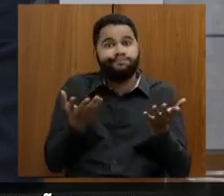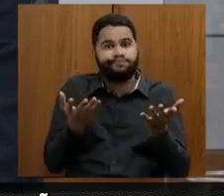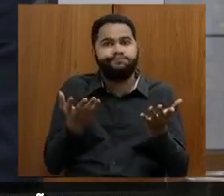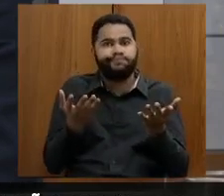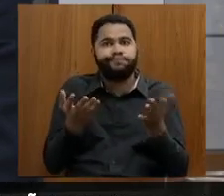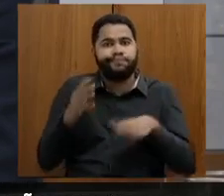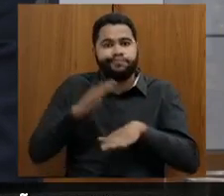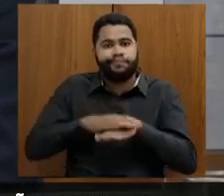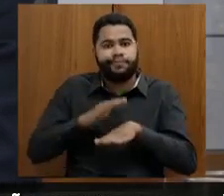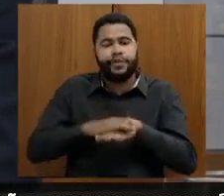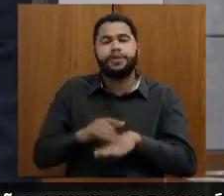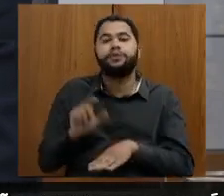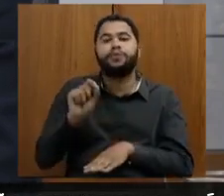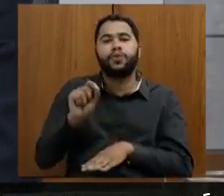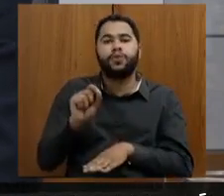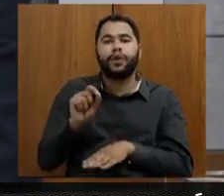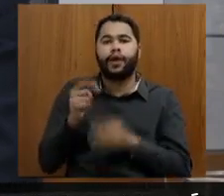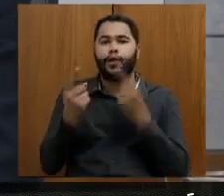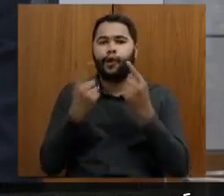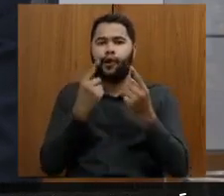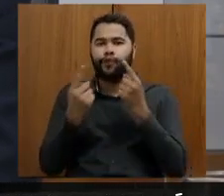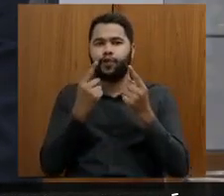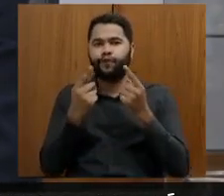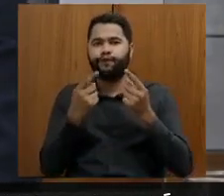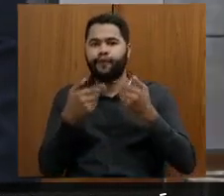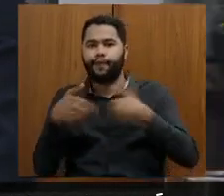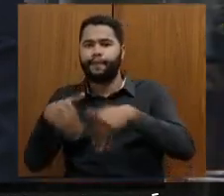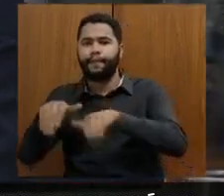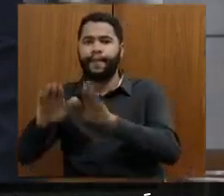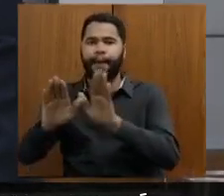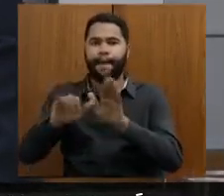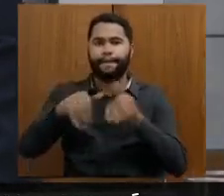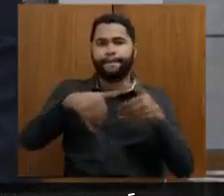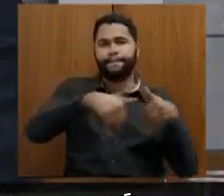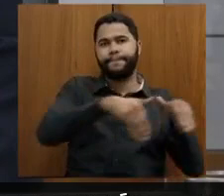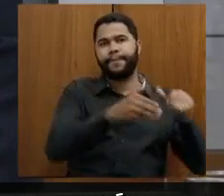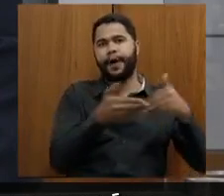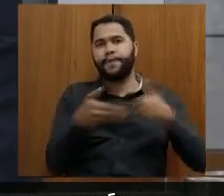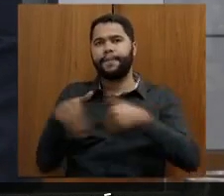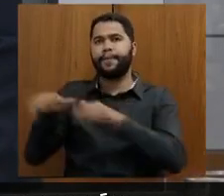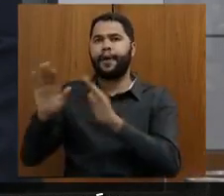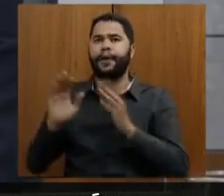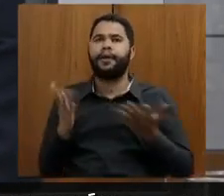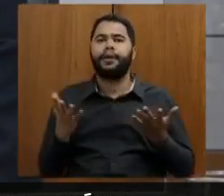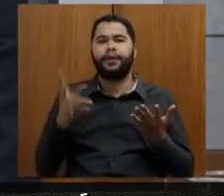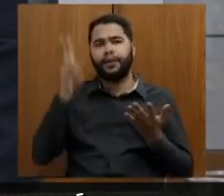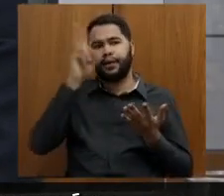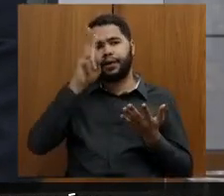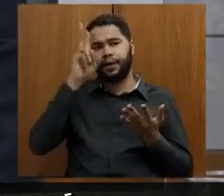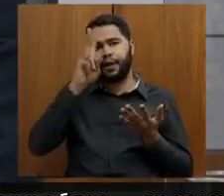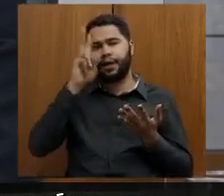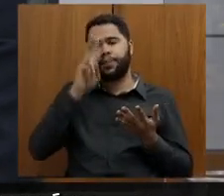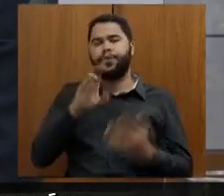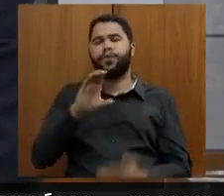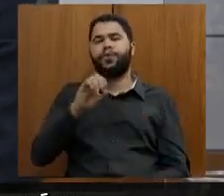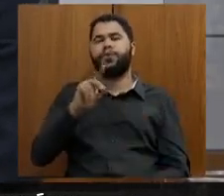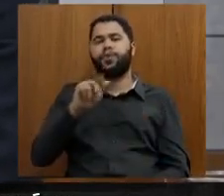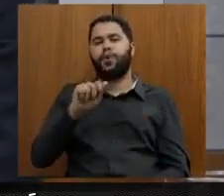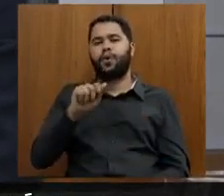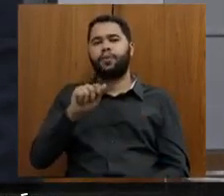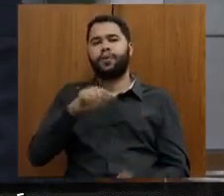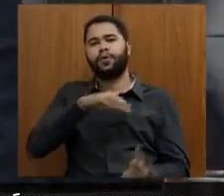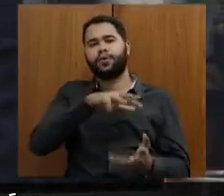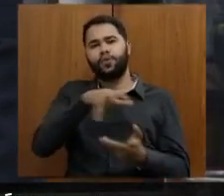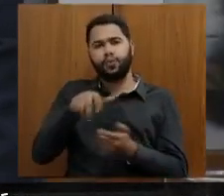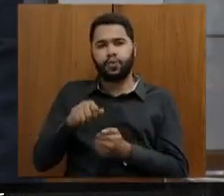que vem Pelas nossas rodovias eu lembro na época da copa do mundo com a